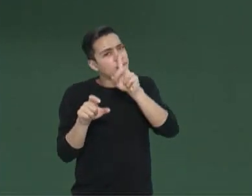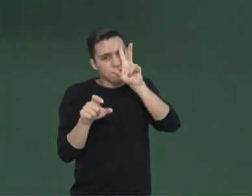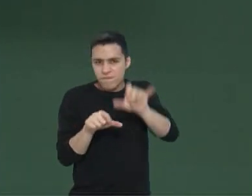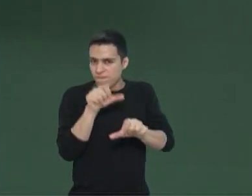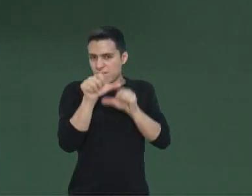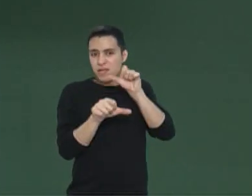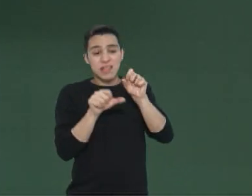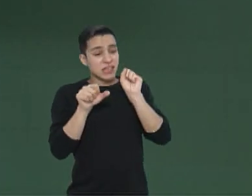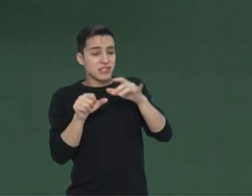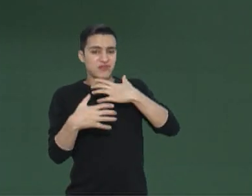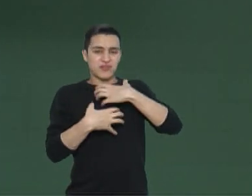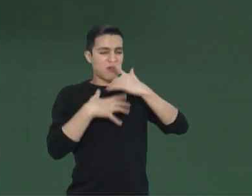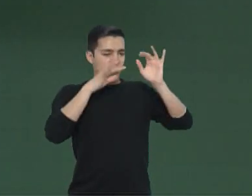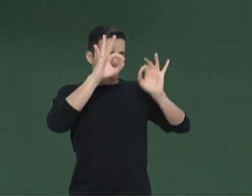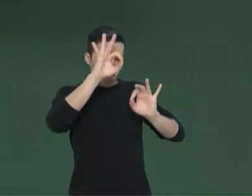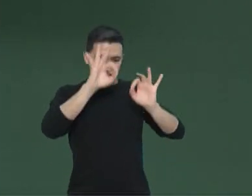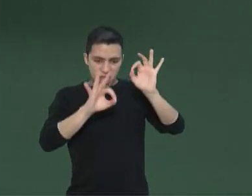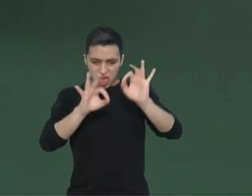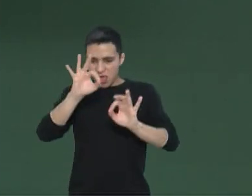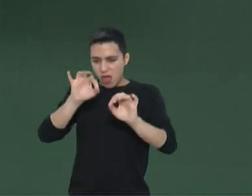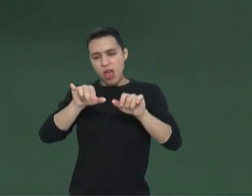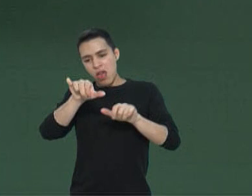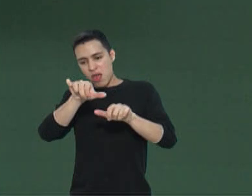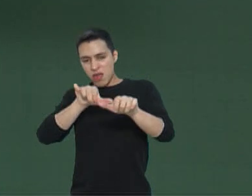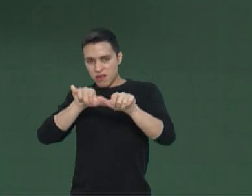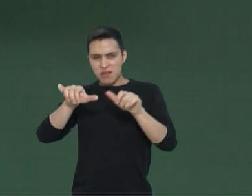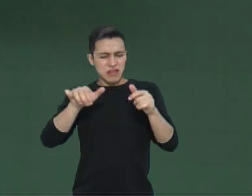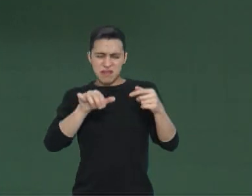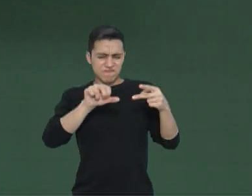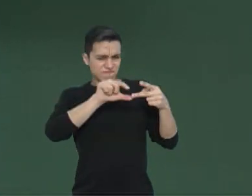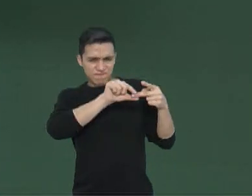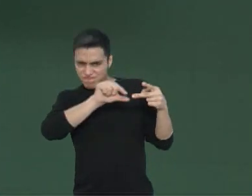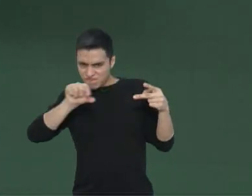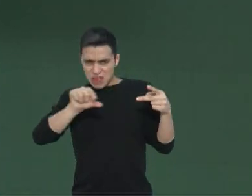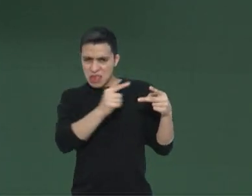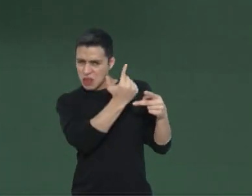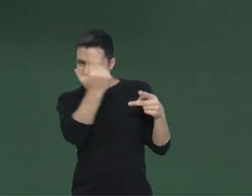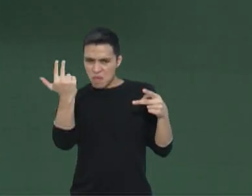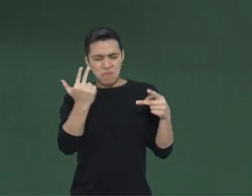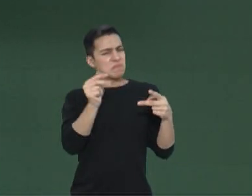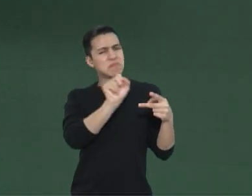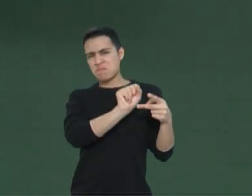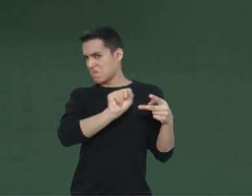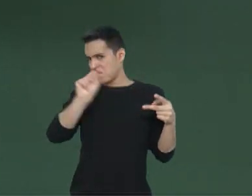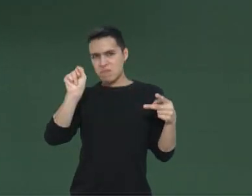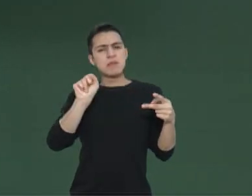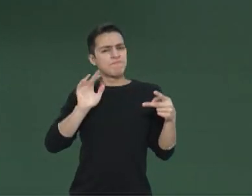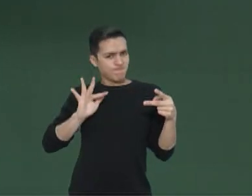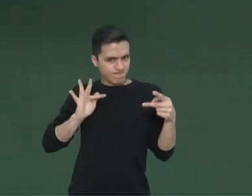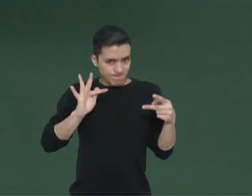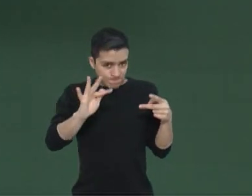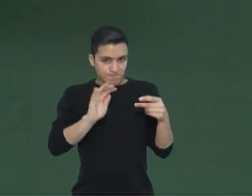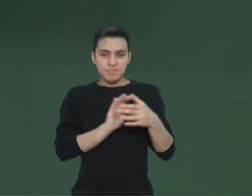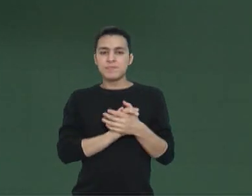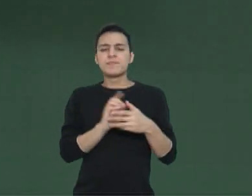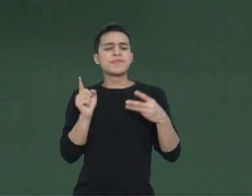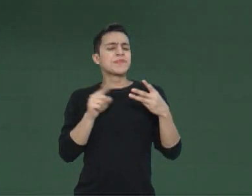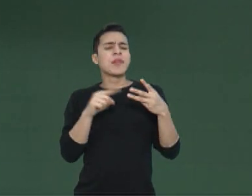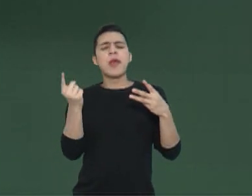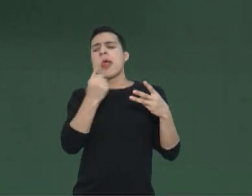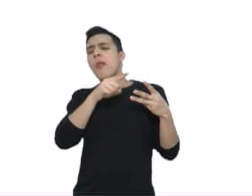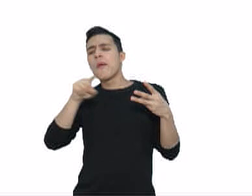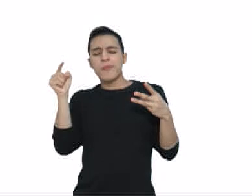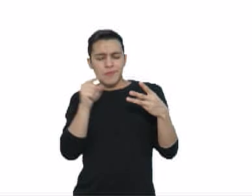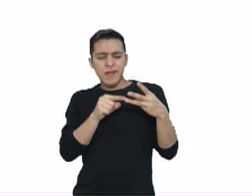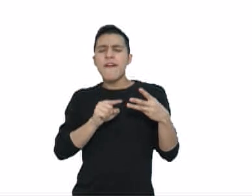a maneira que eles são organizados for alterada. Assim, não será igual em todas as músicas. A última